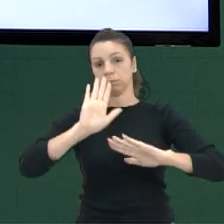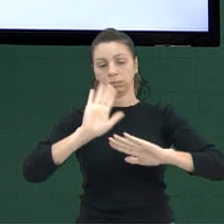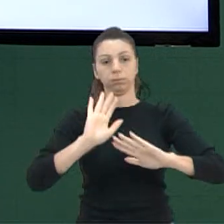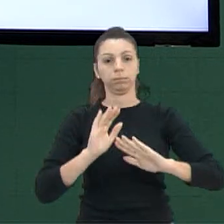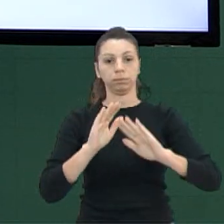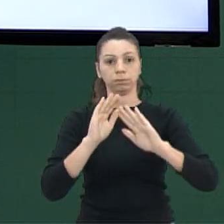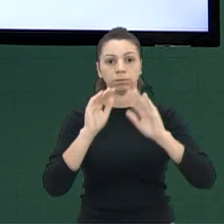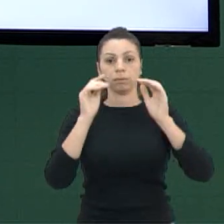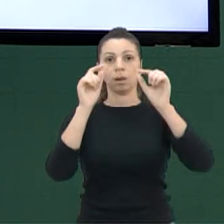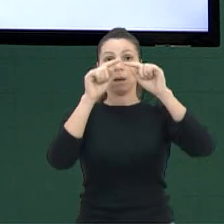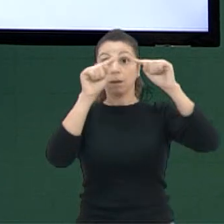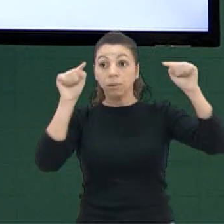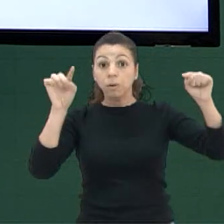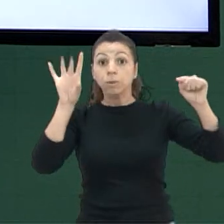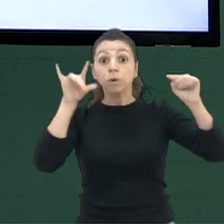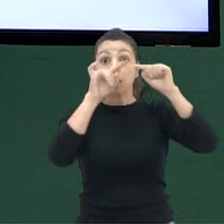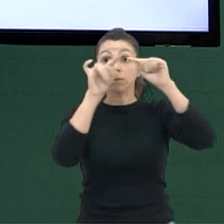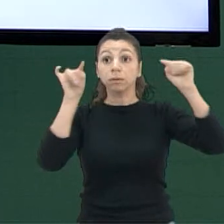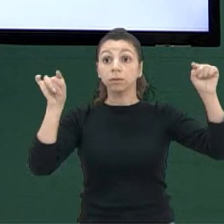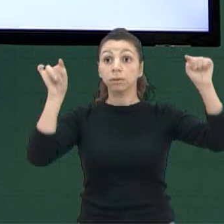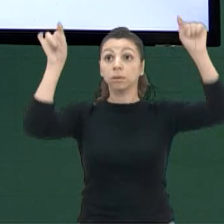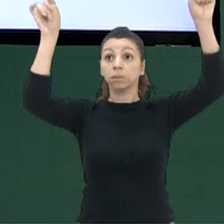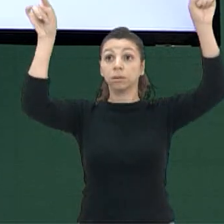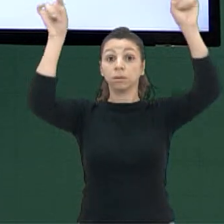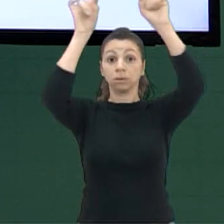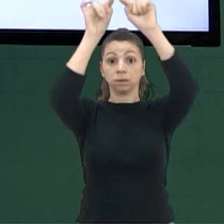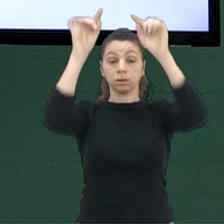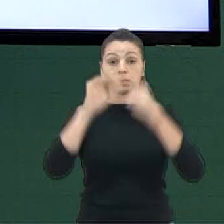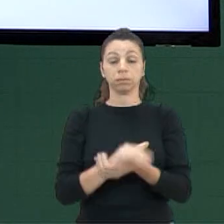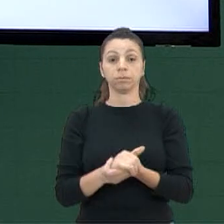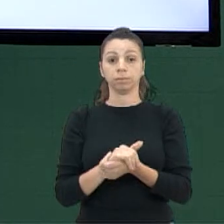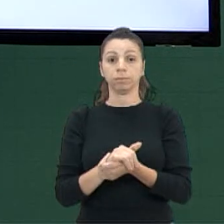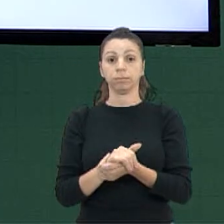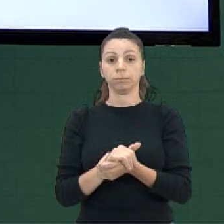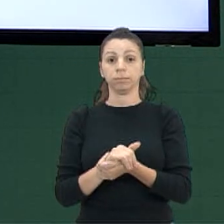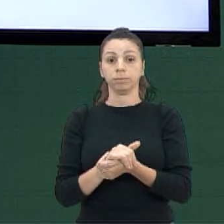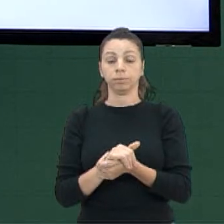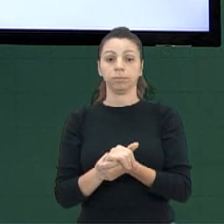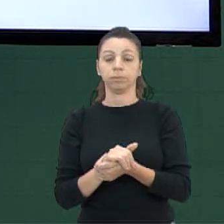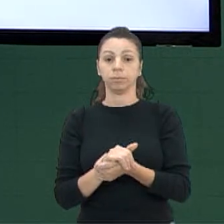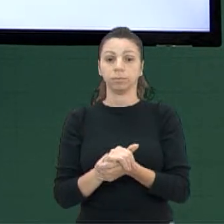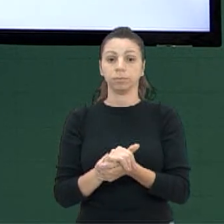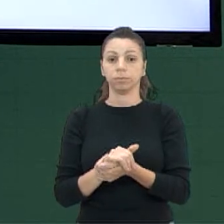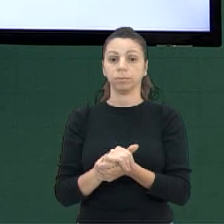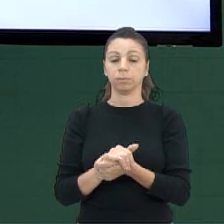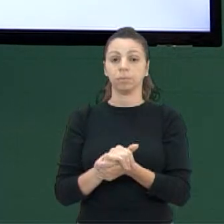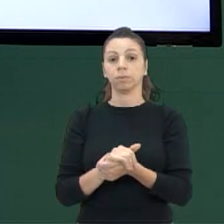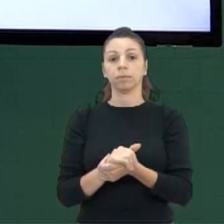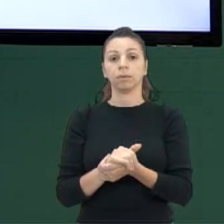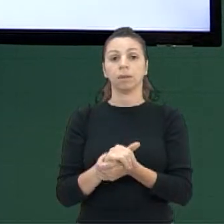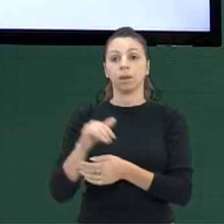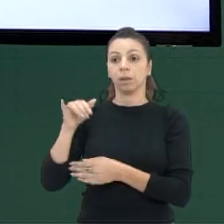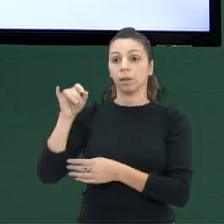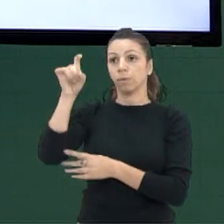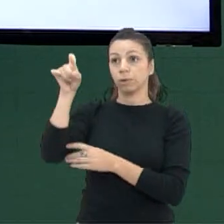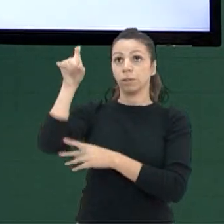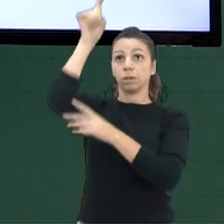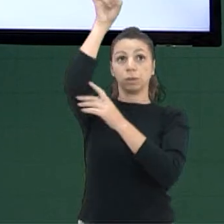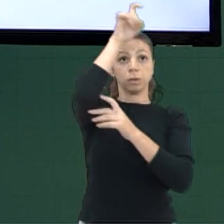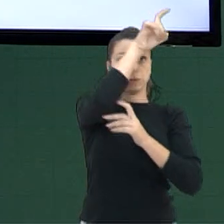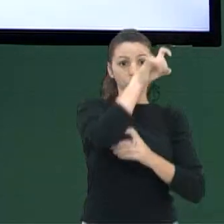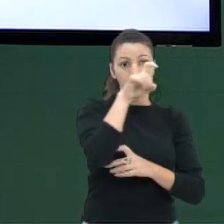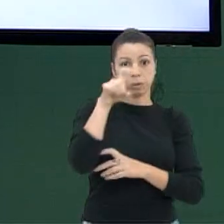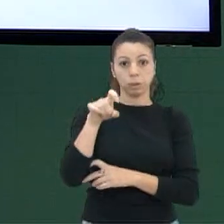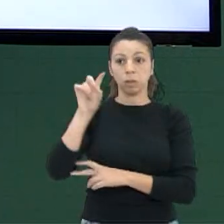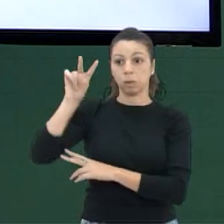elevado ao quadrado. Nós já aprendemos isso. O desenho amarelo é um retângulo. Qual que é a área do retângulo? Base vezes altura.